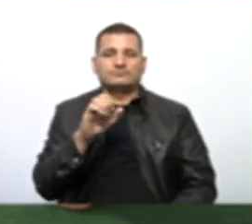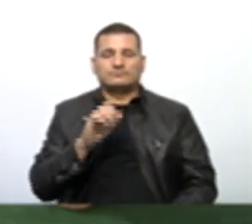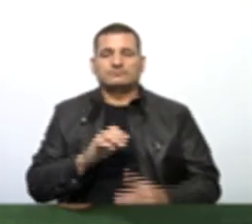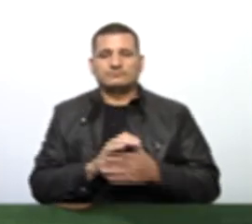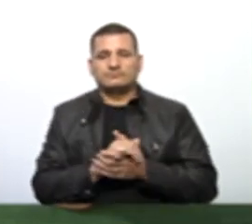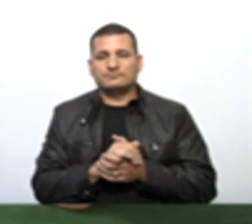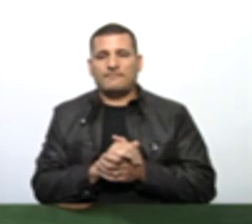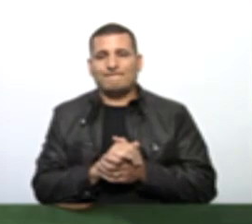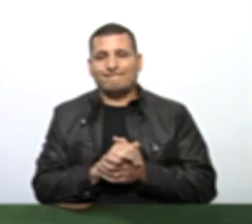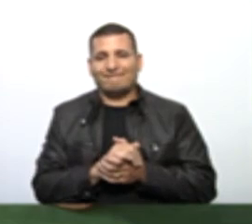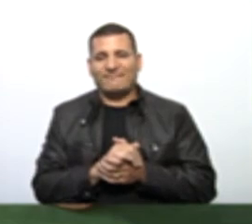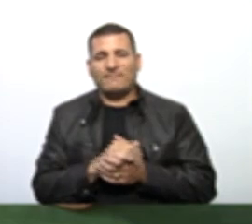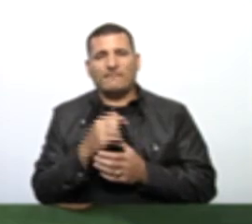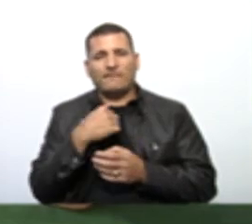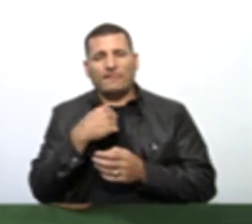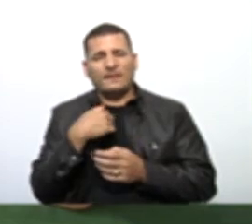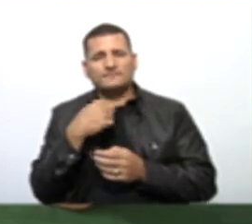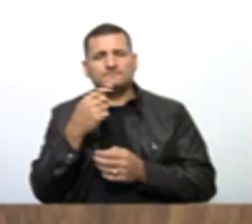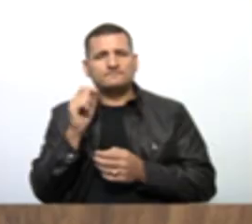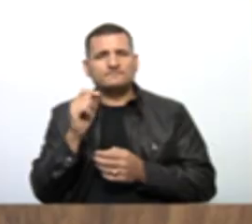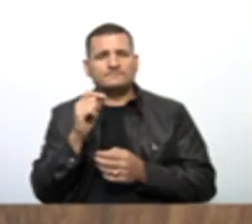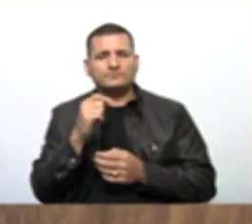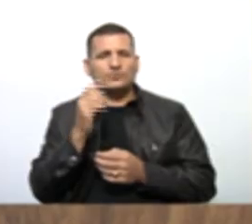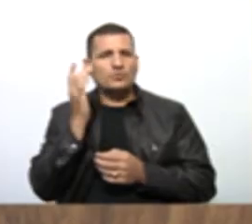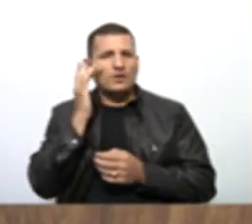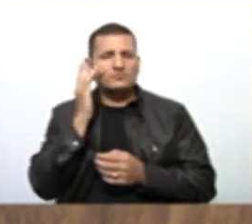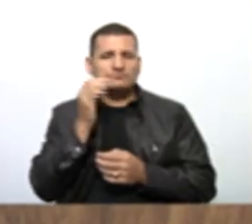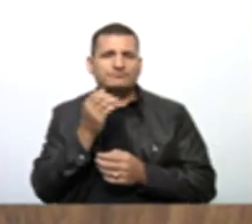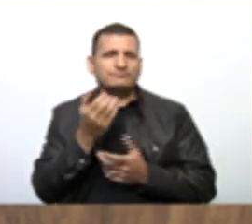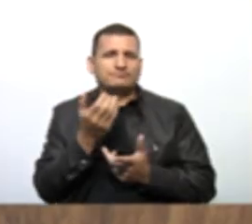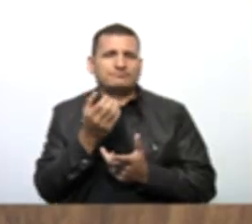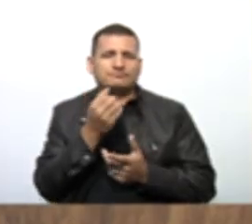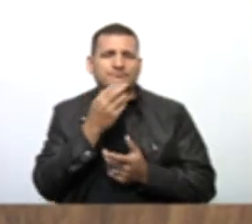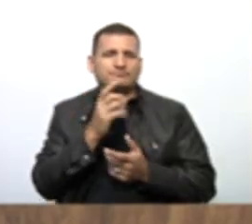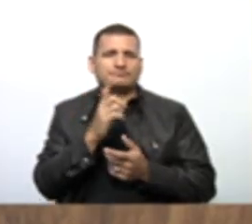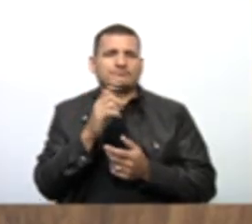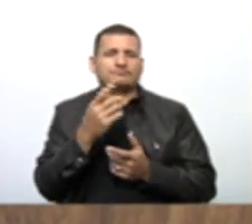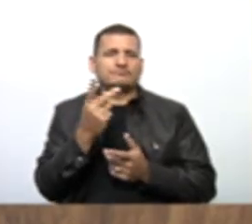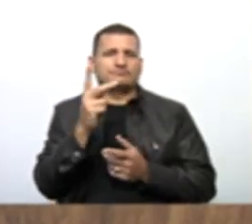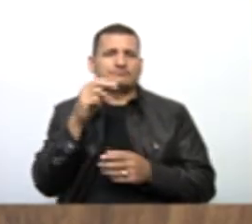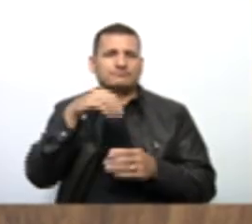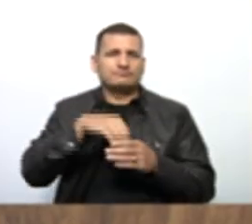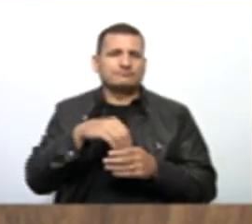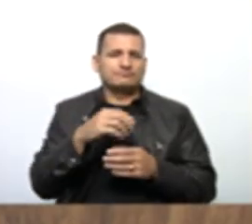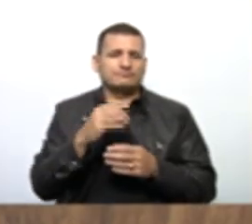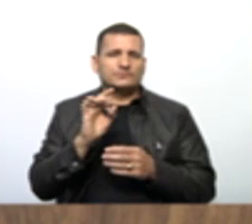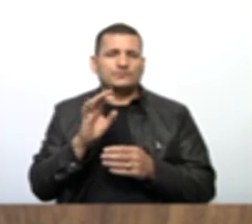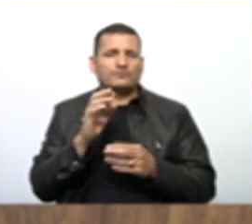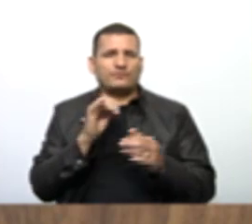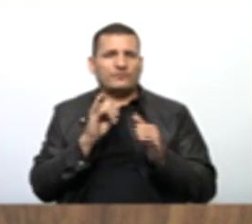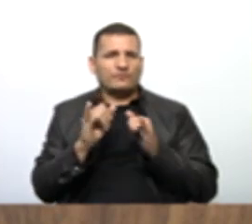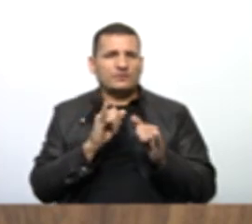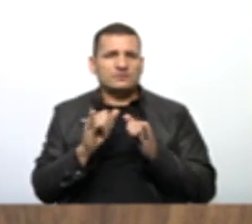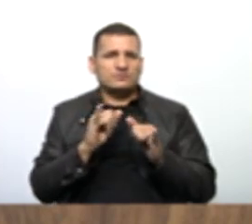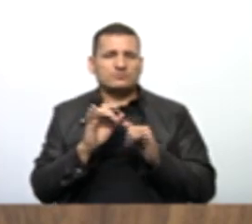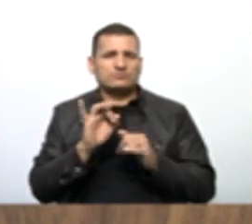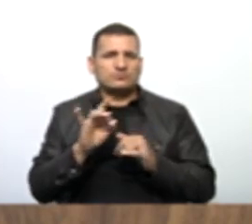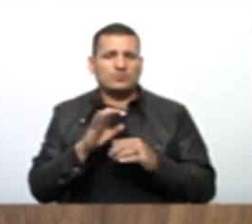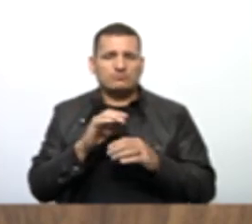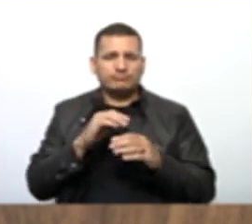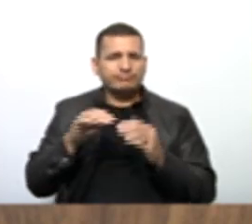processar ou não vale muito a pena porque você vai está fazendo investimento pra tá dentro da sua casa trocando informações na casa do gbits